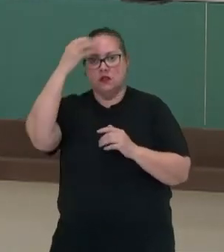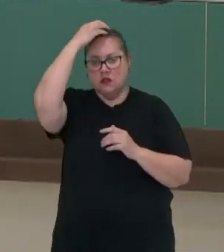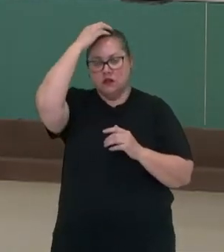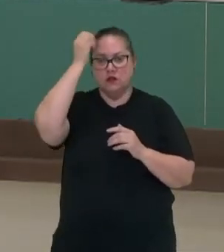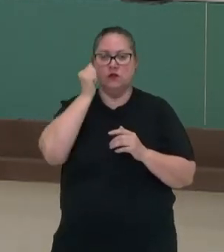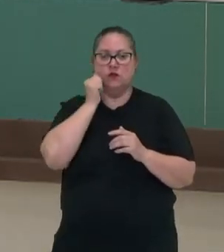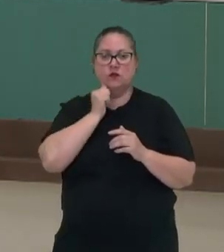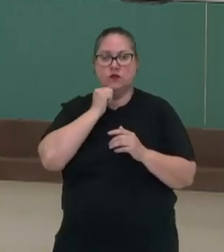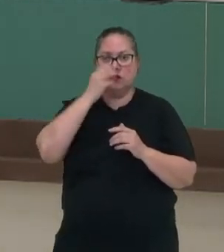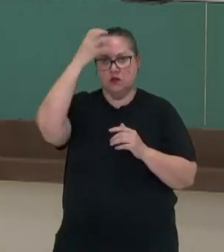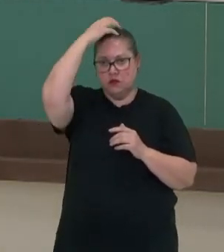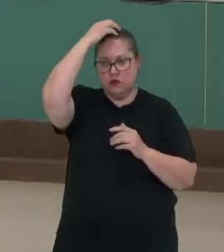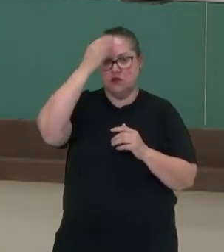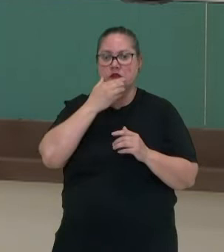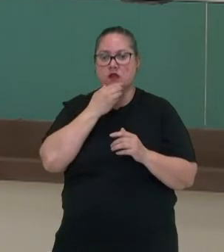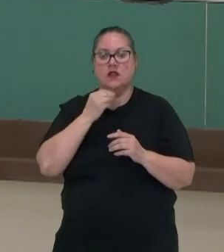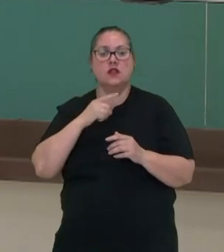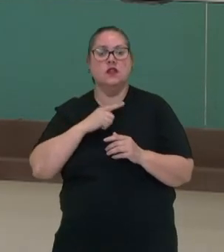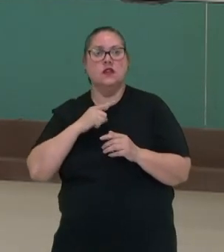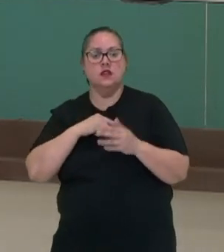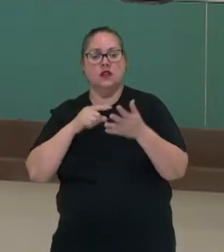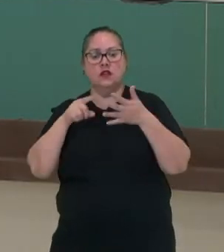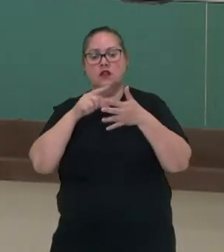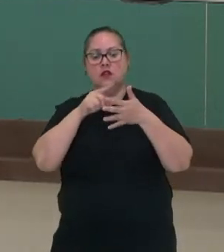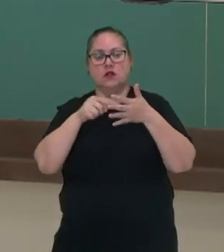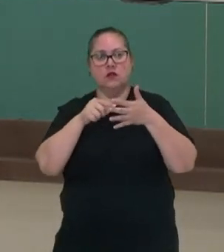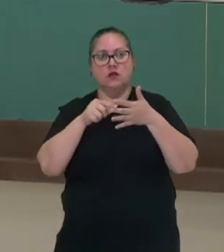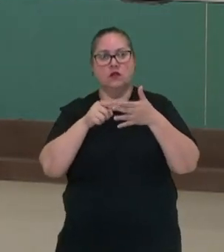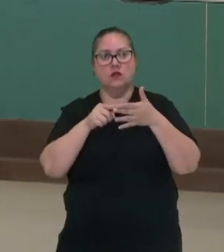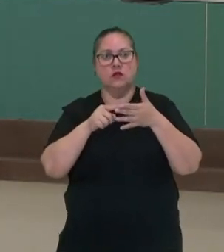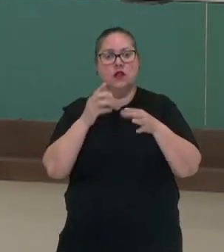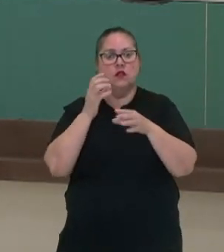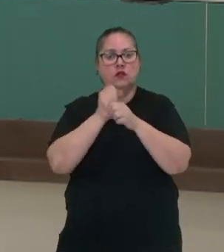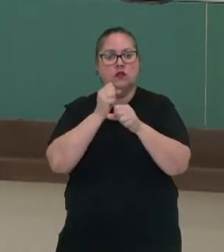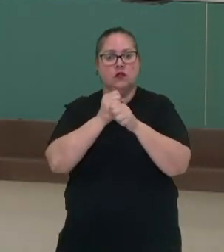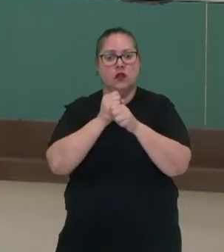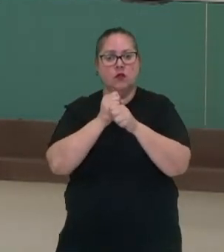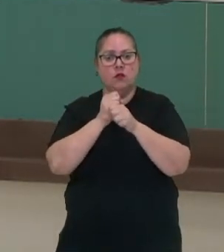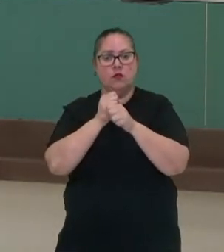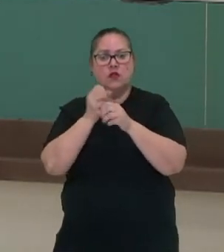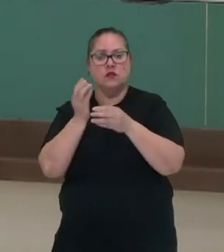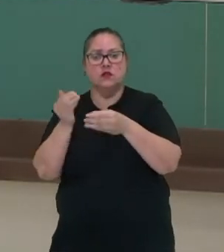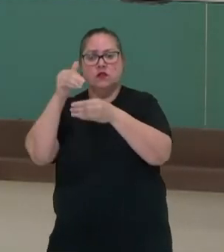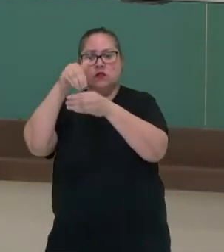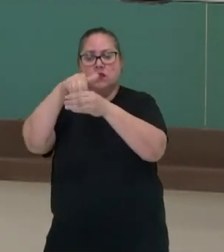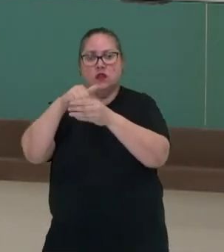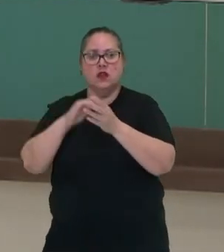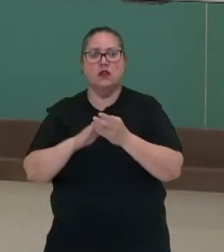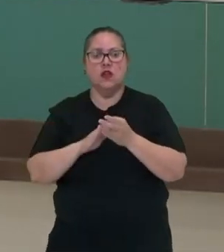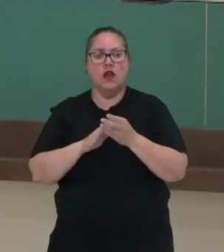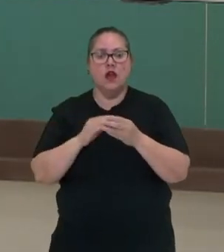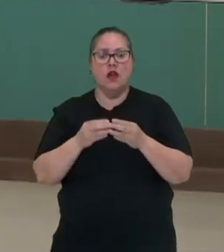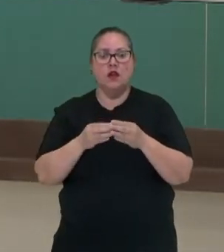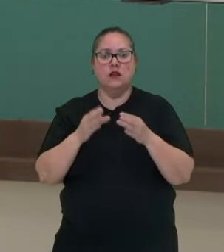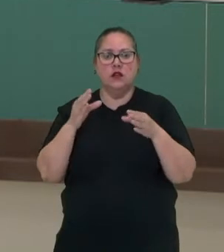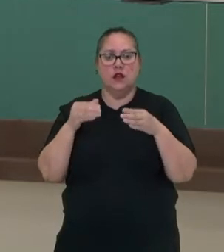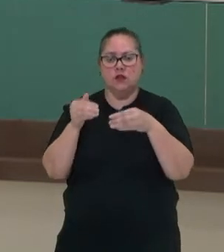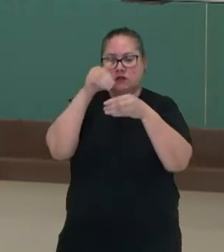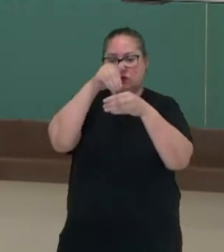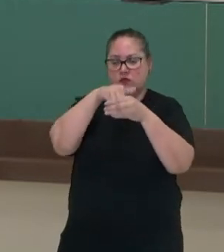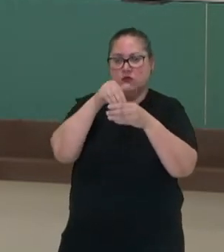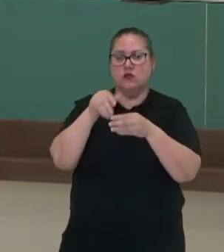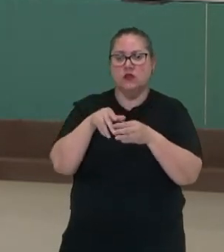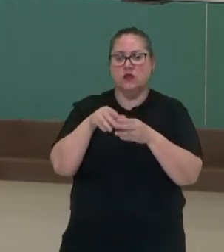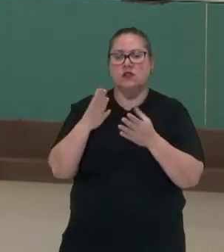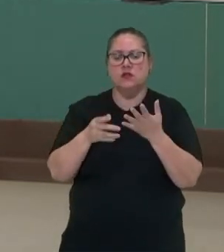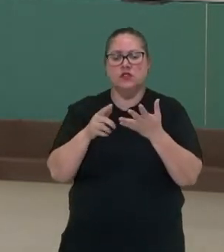rainha. Porém, nós temos ali monarquias que são as absolutas e as constitucionais. As monarquias constitucionais